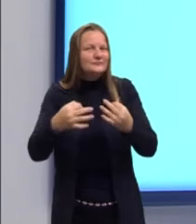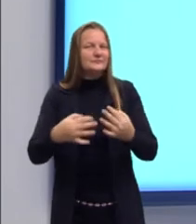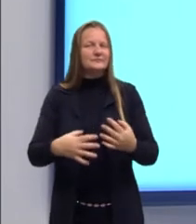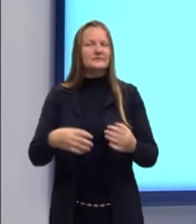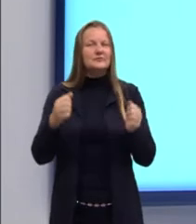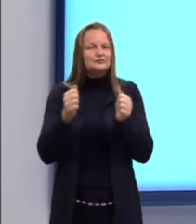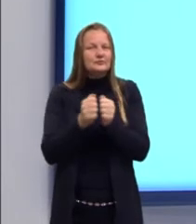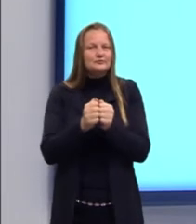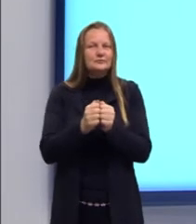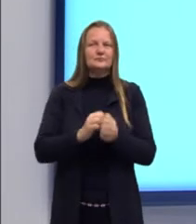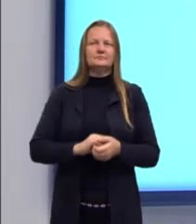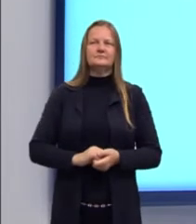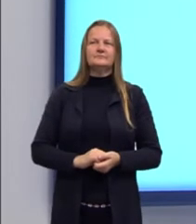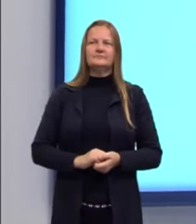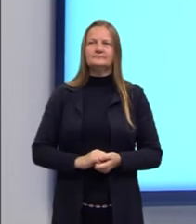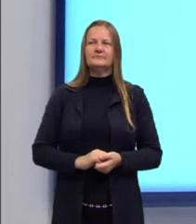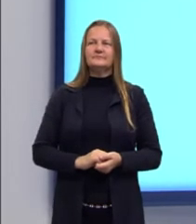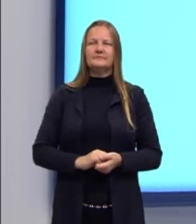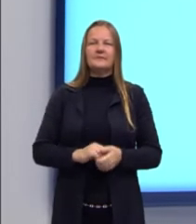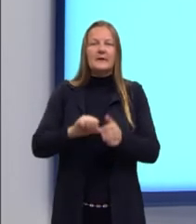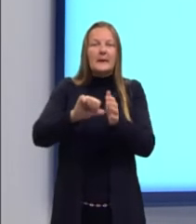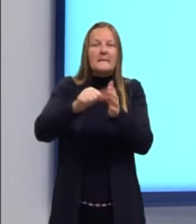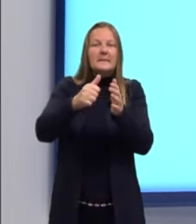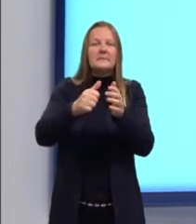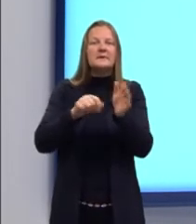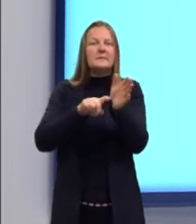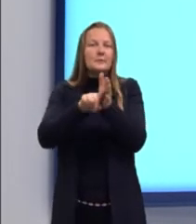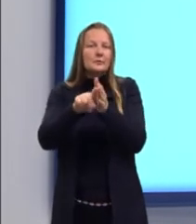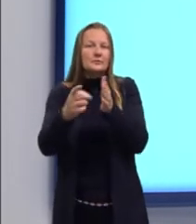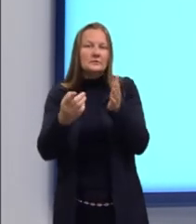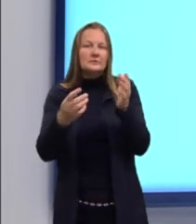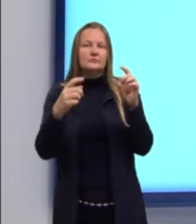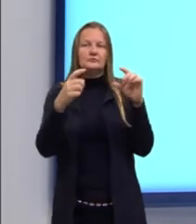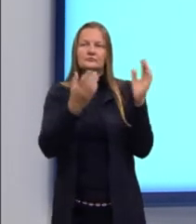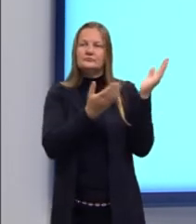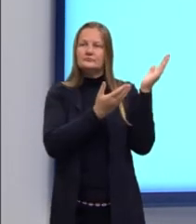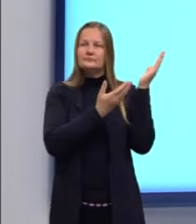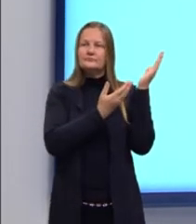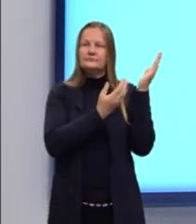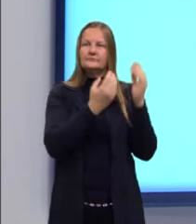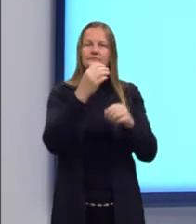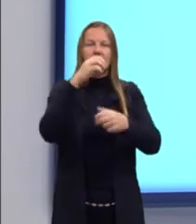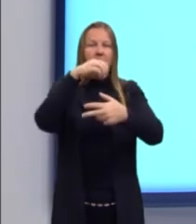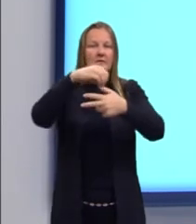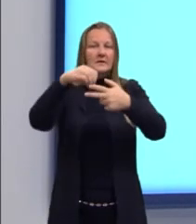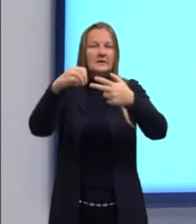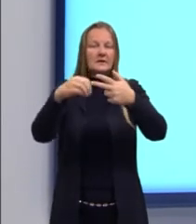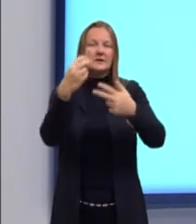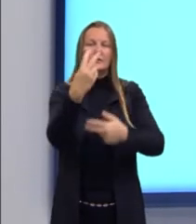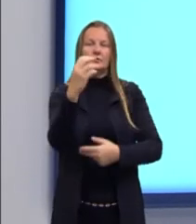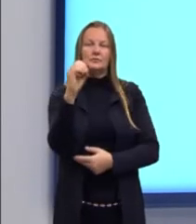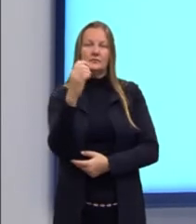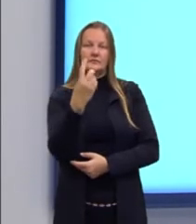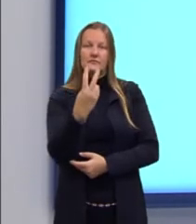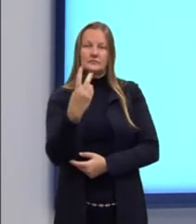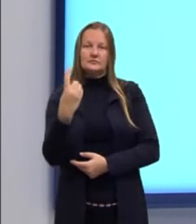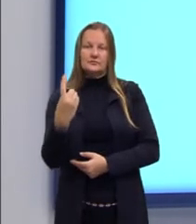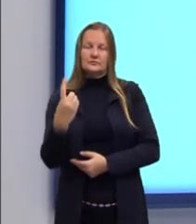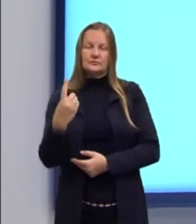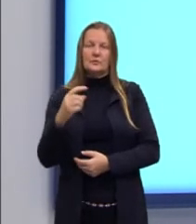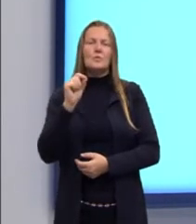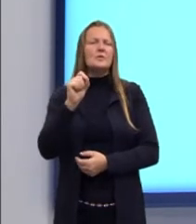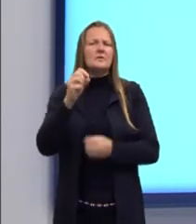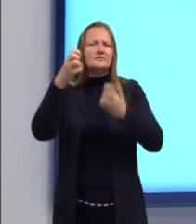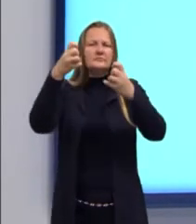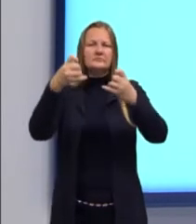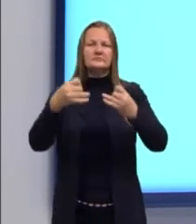juntos a nossa primeira questão ela é do Enem de 2021 a questão diz